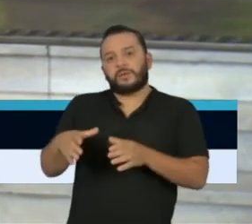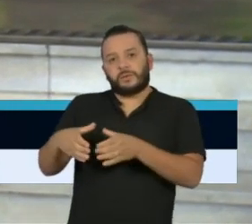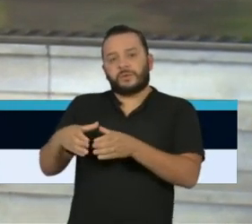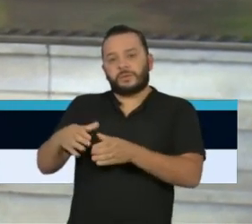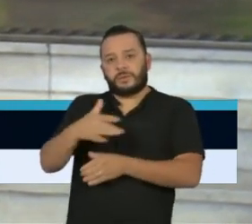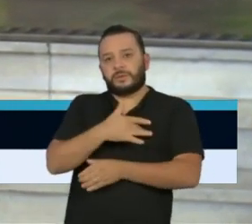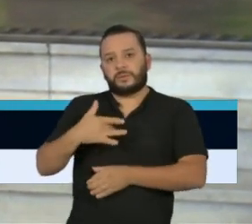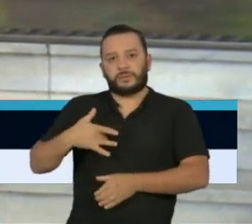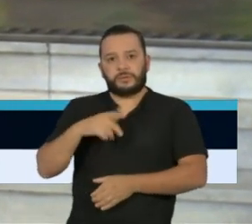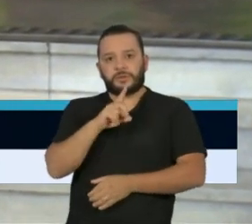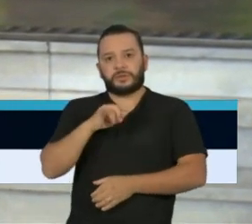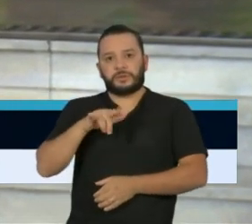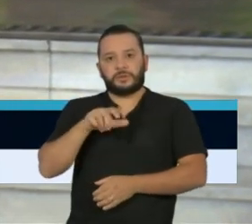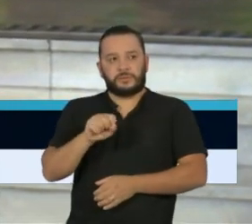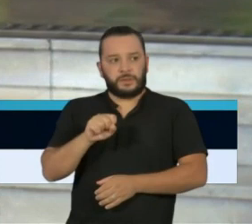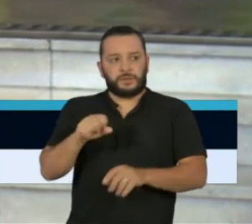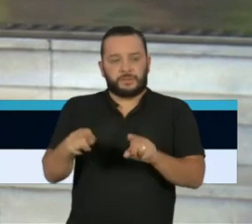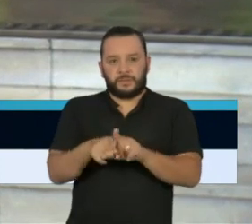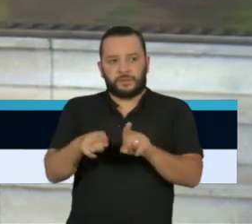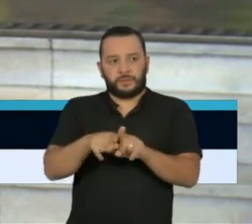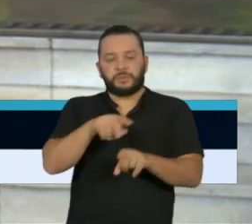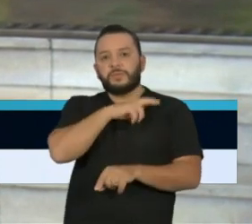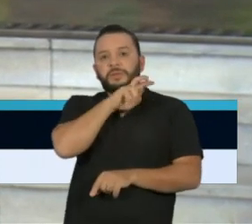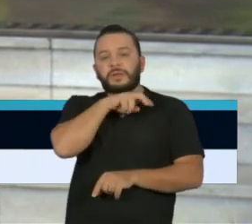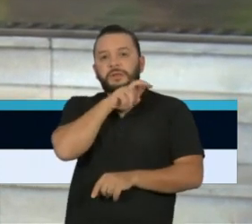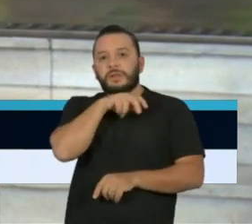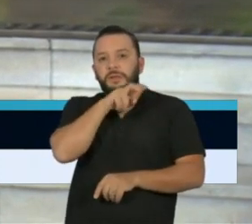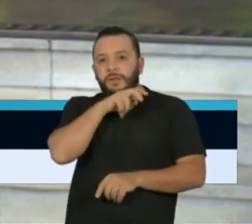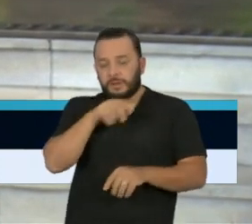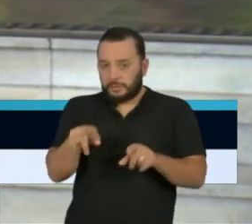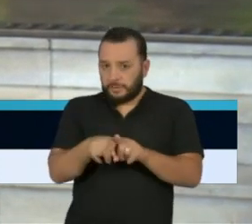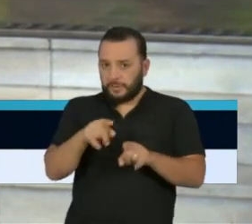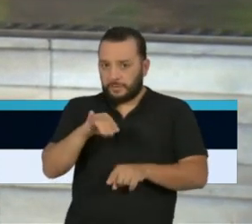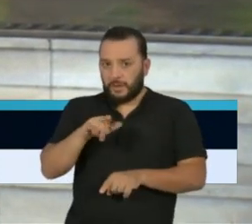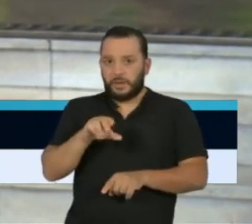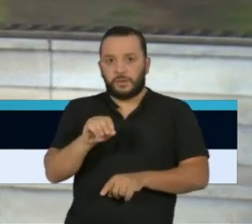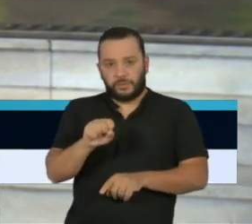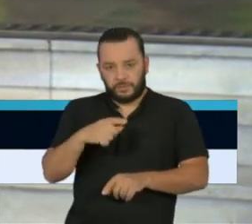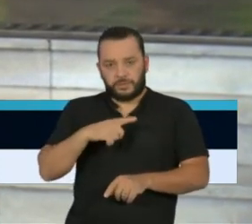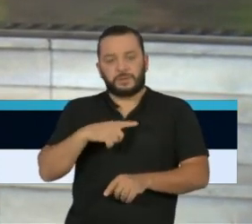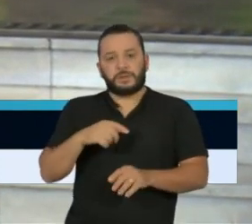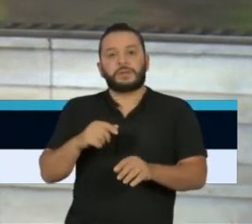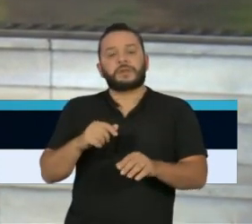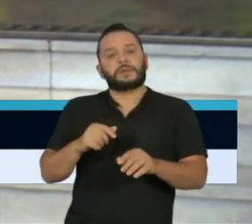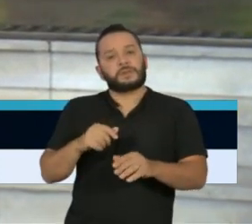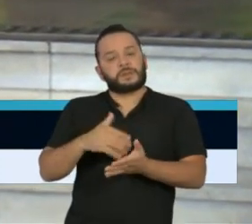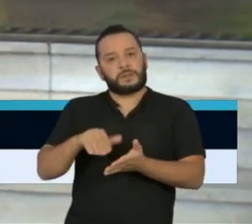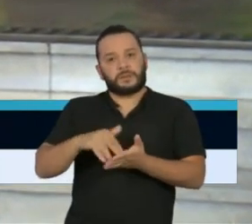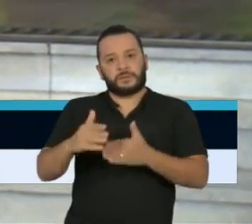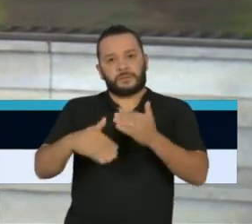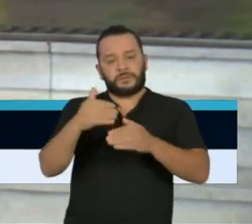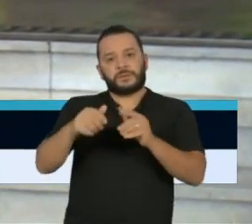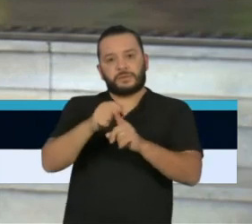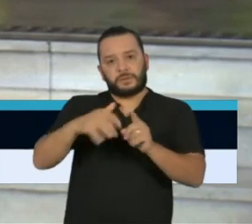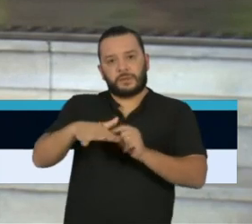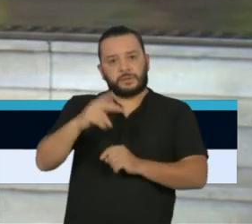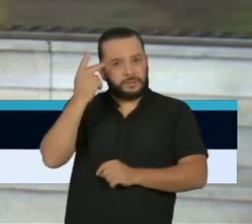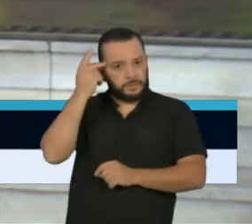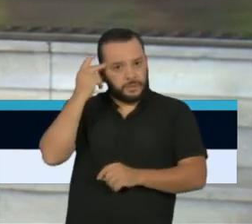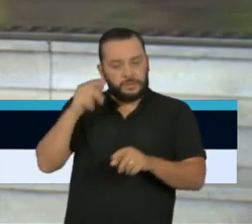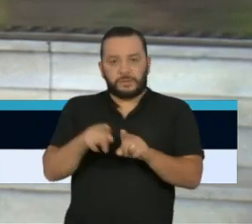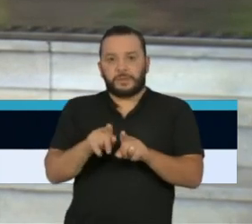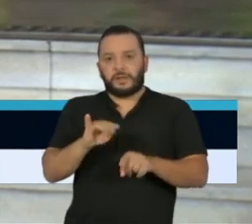do Instituto Butantan, Marco Vignoli, secretário de Desenvolvimento Regional do Estado de São Paulo e Kleber Mata, secretário